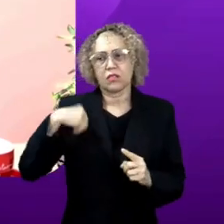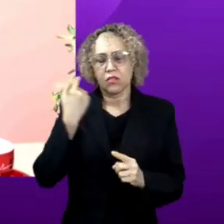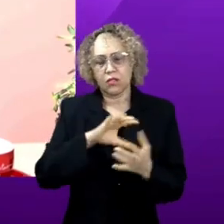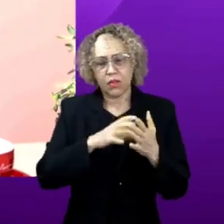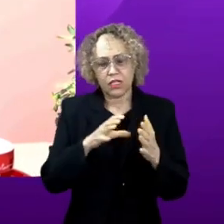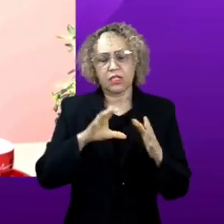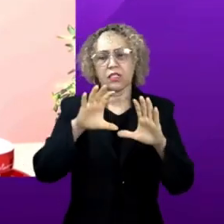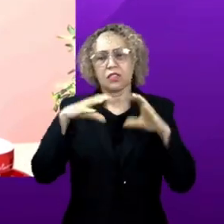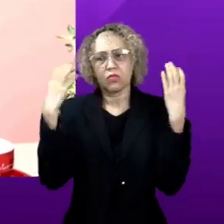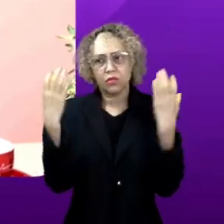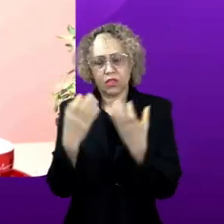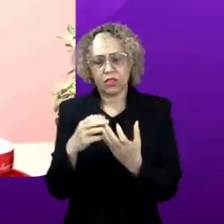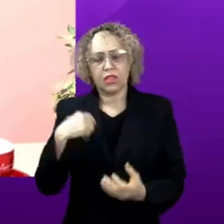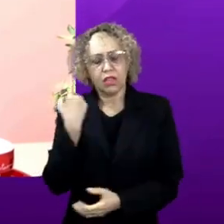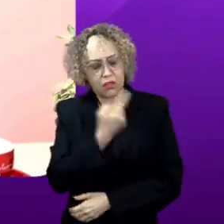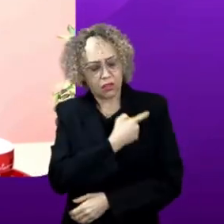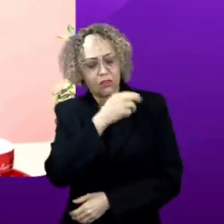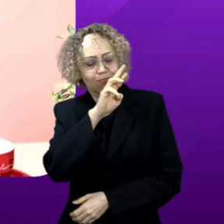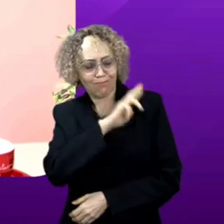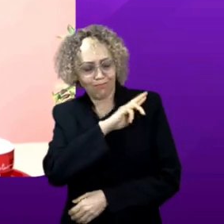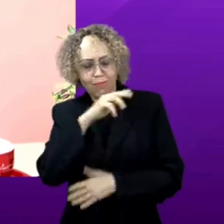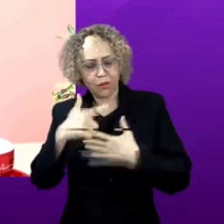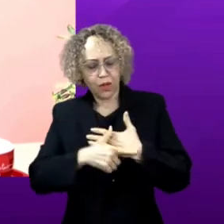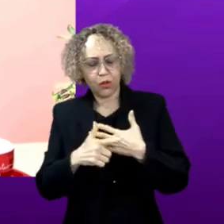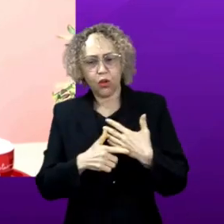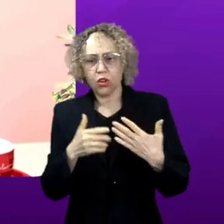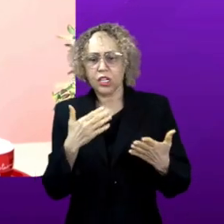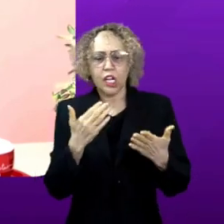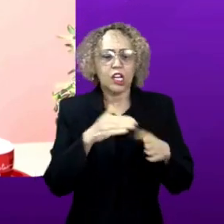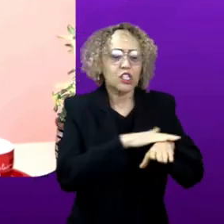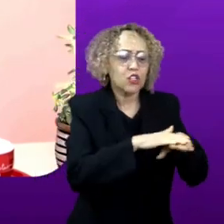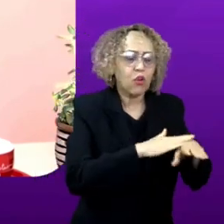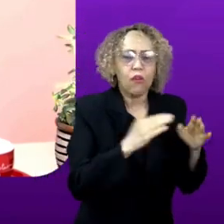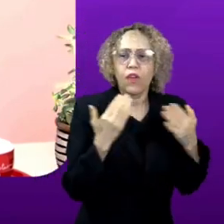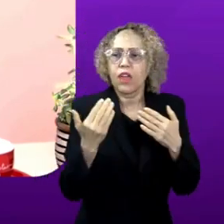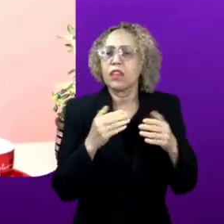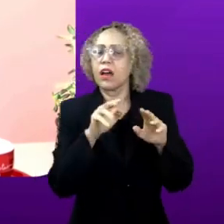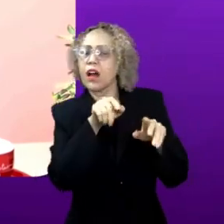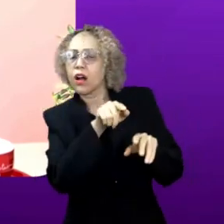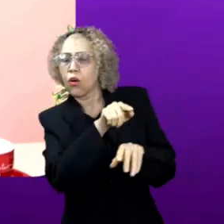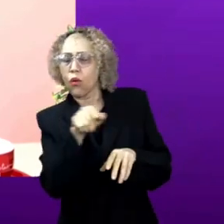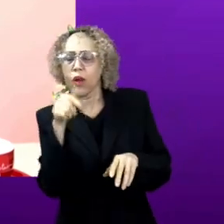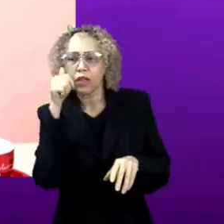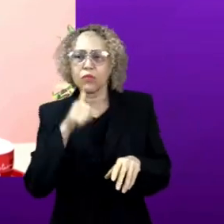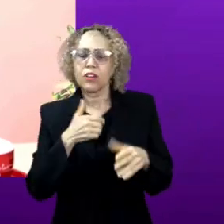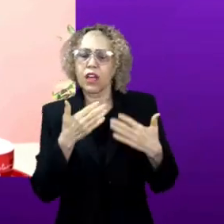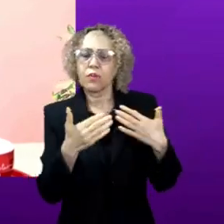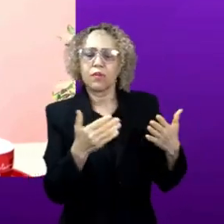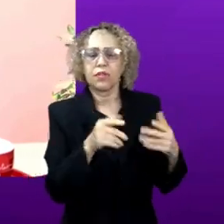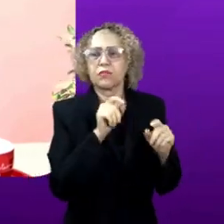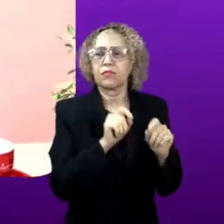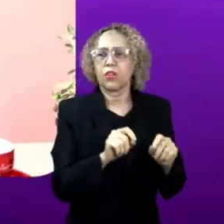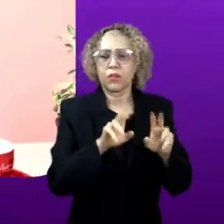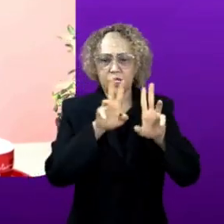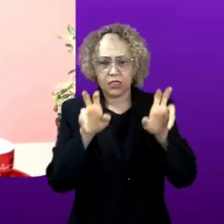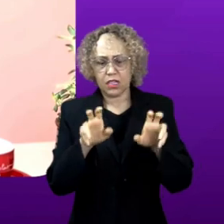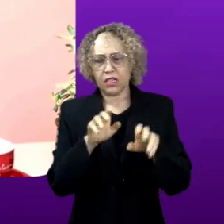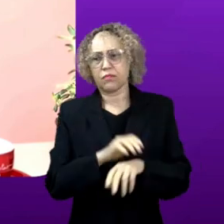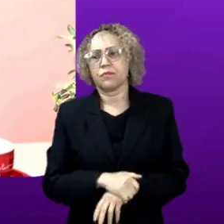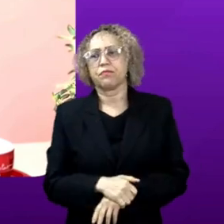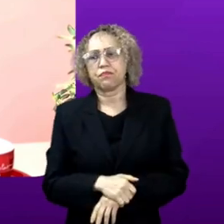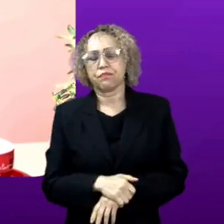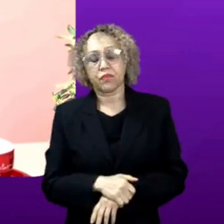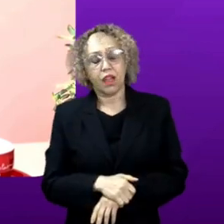tarefa nossa de dialogar com as mulheres populares sobre esse tema que mobiliza as mulheres. Eu falo disso com